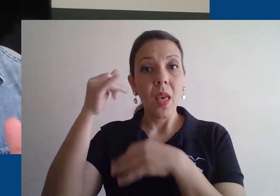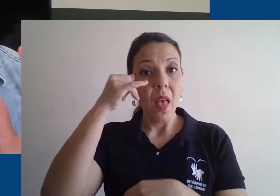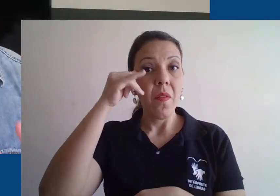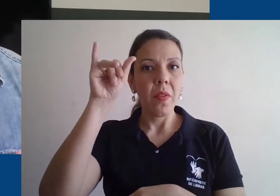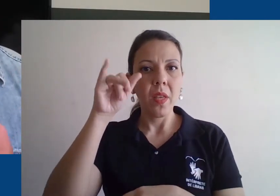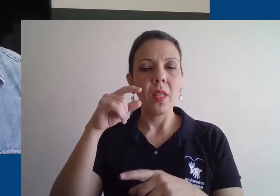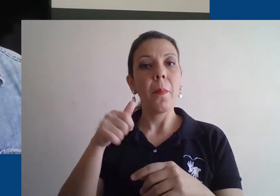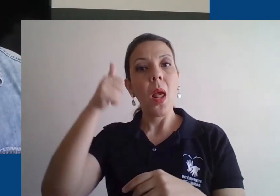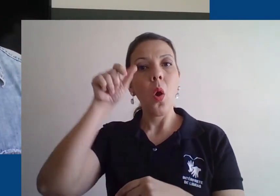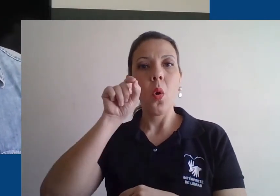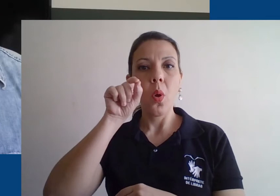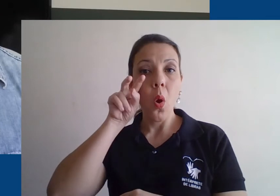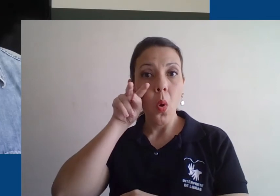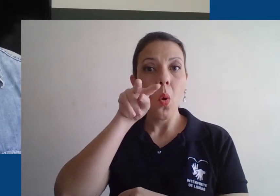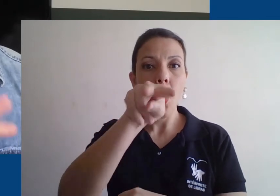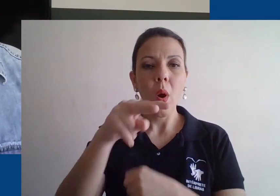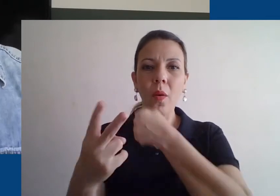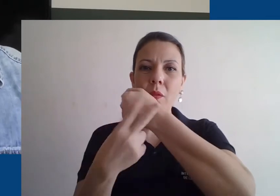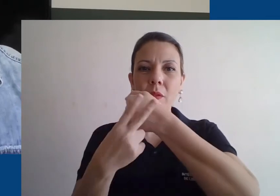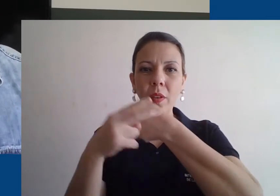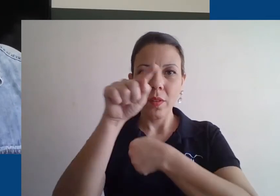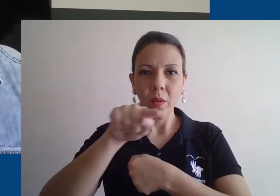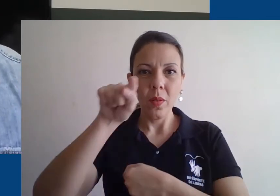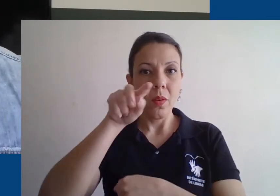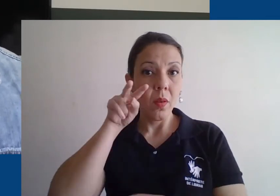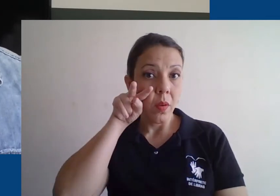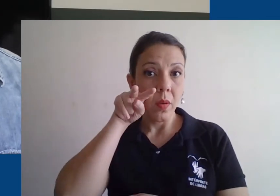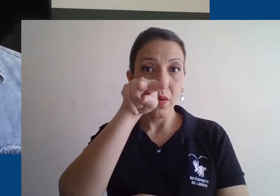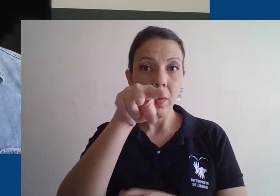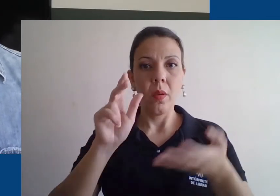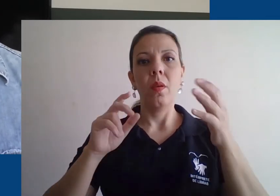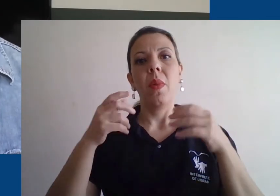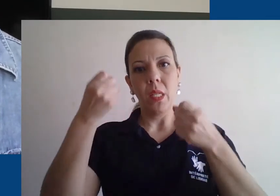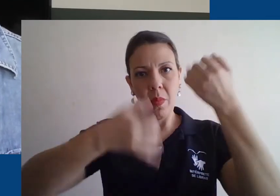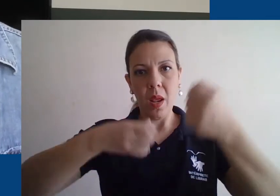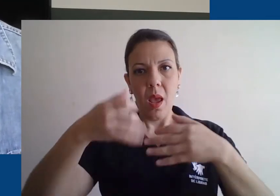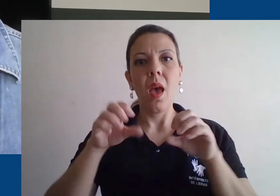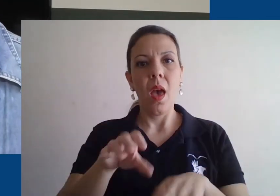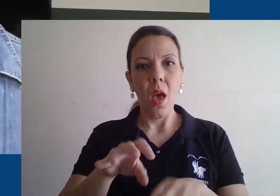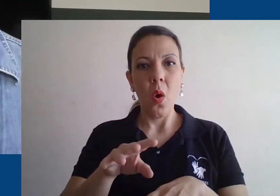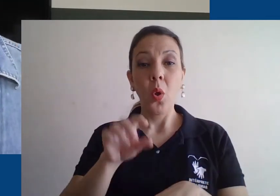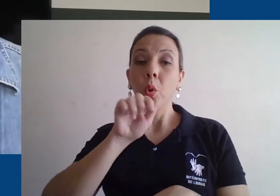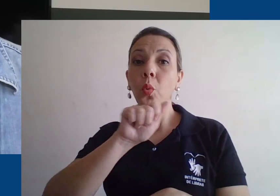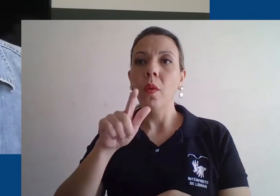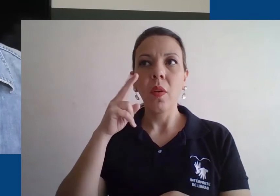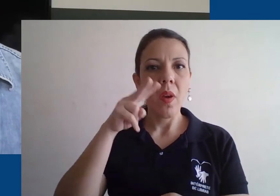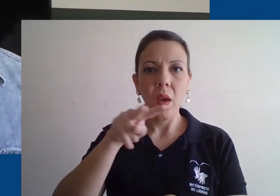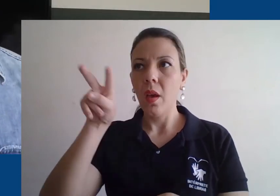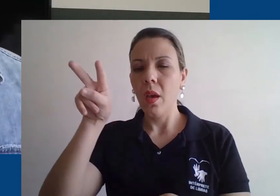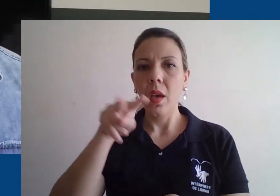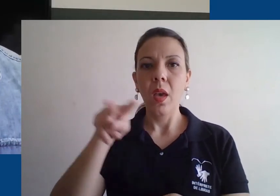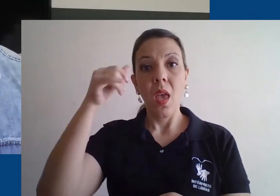para a lente, para a câmera, porque é lá que grava. O visor é só para você se olhar de vez em quando, caso você está, deixa eu ver se eu tô no frame